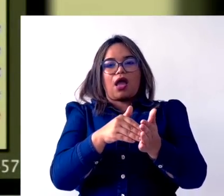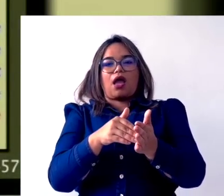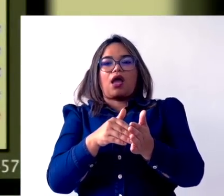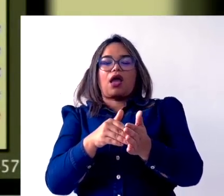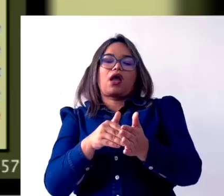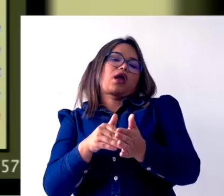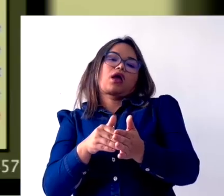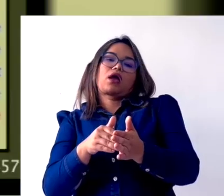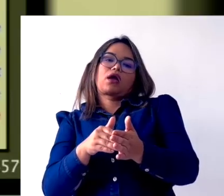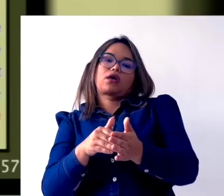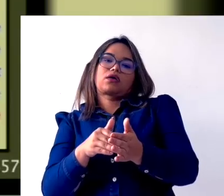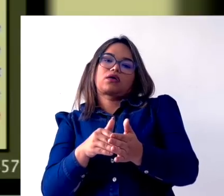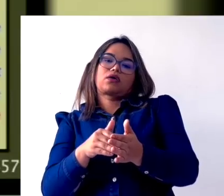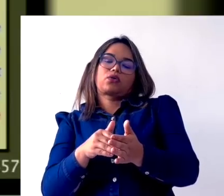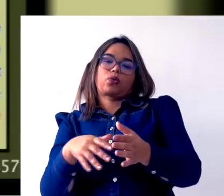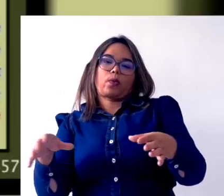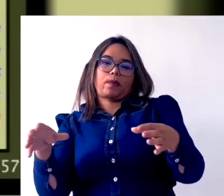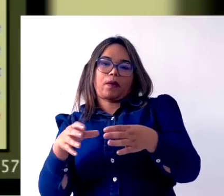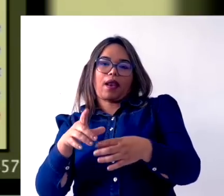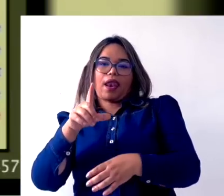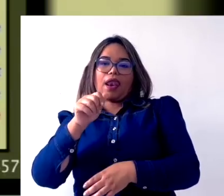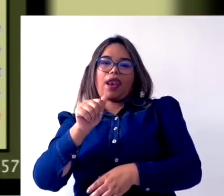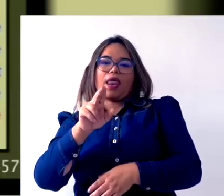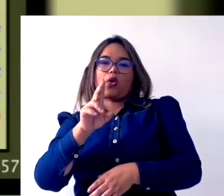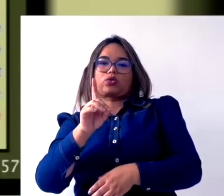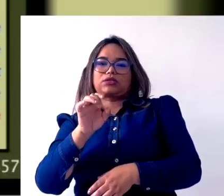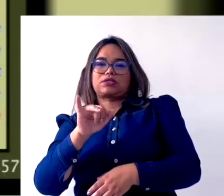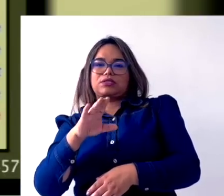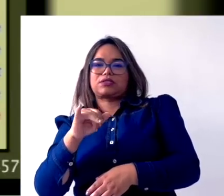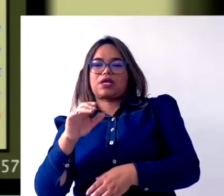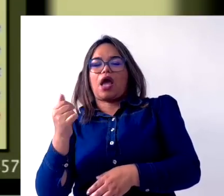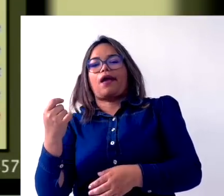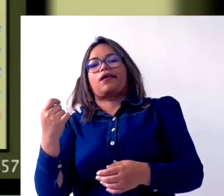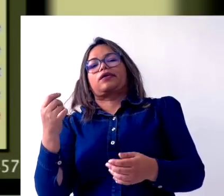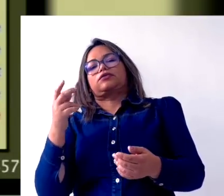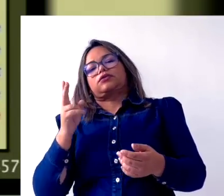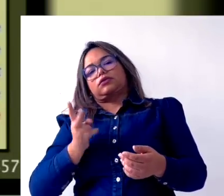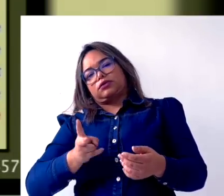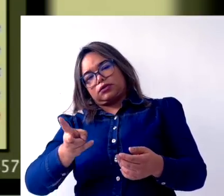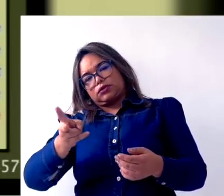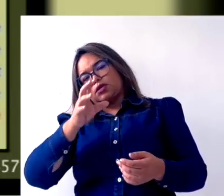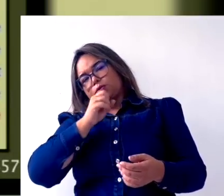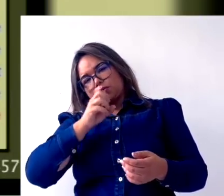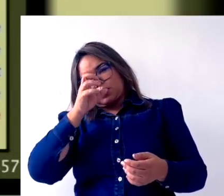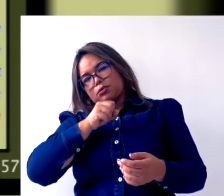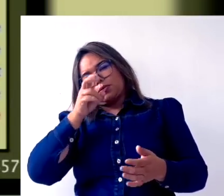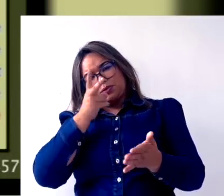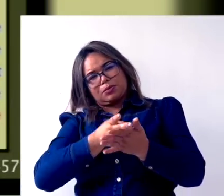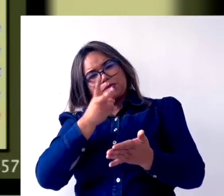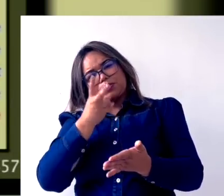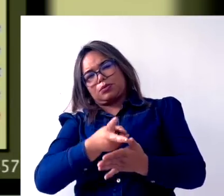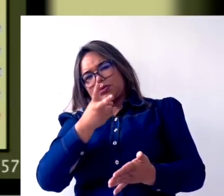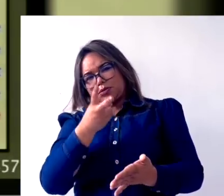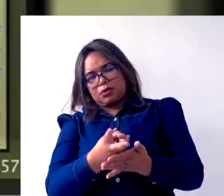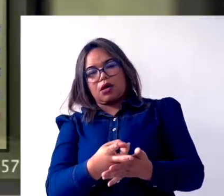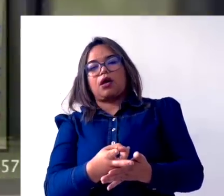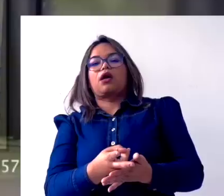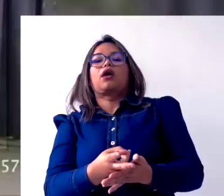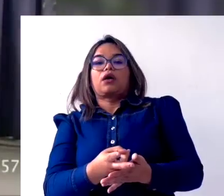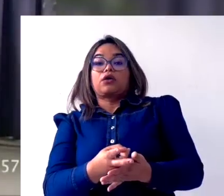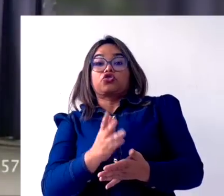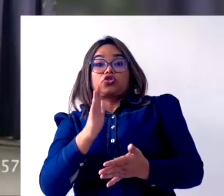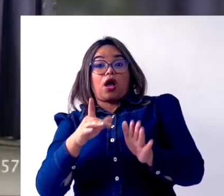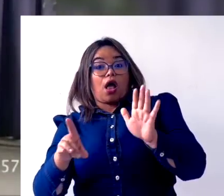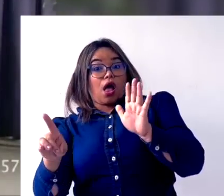judeus continuou, como pode ser provado por muitos autores, mesmo a despeito do decreto do Concílio contra ela. Vejam que os